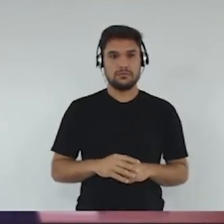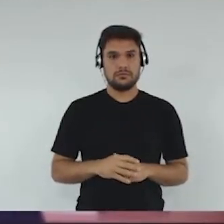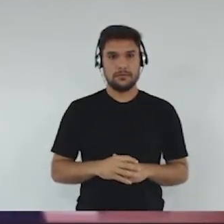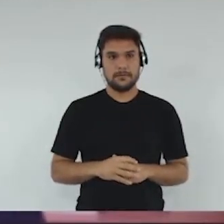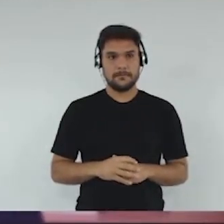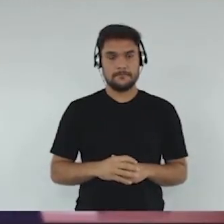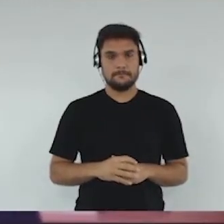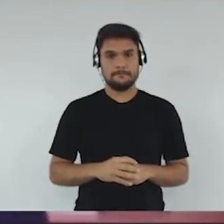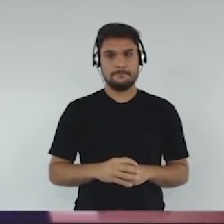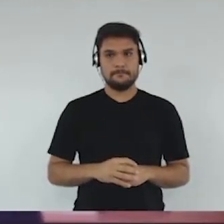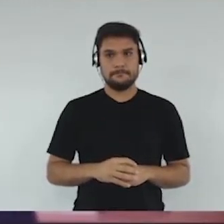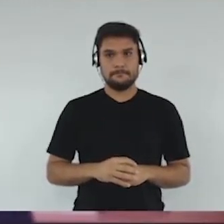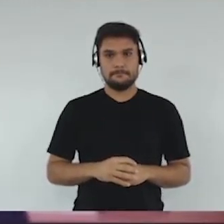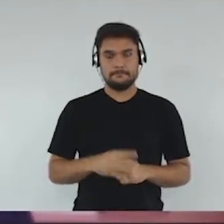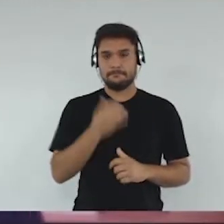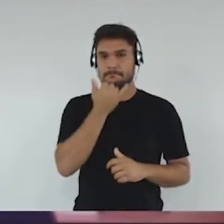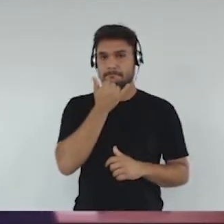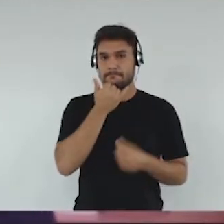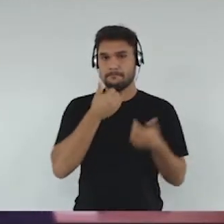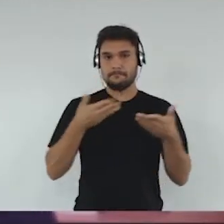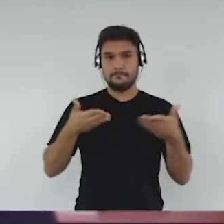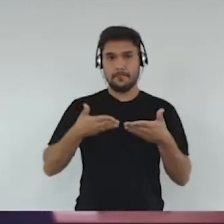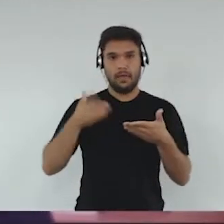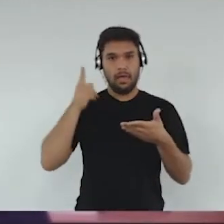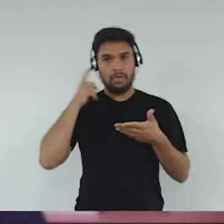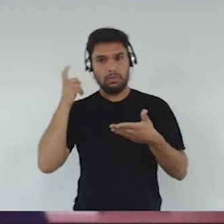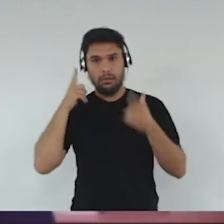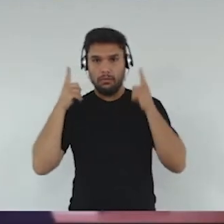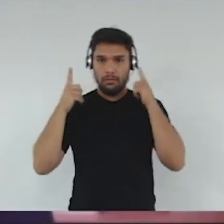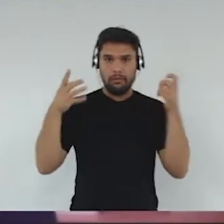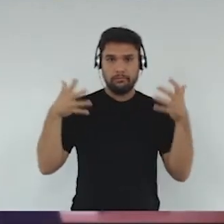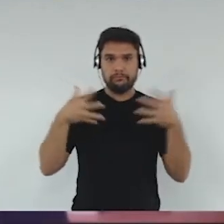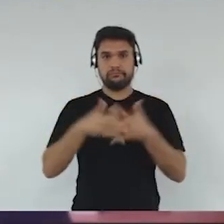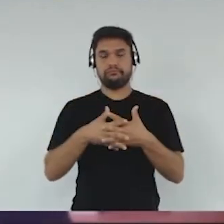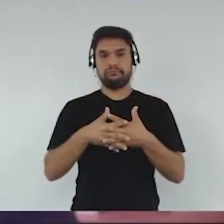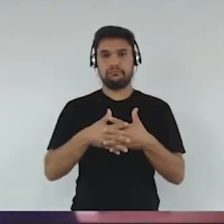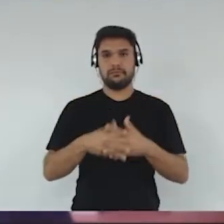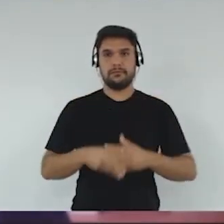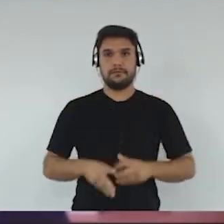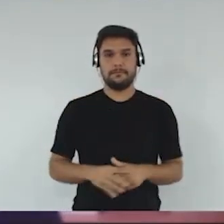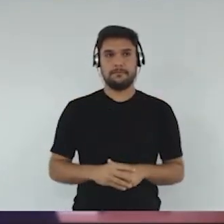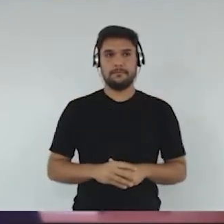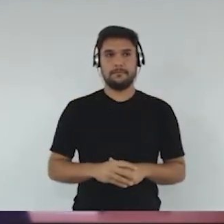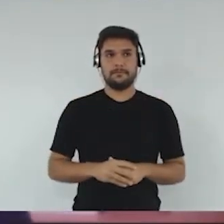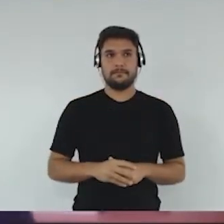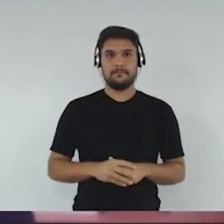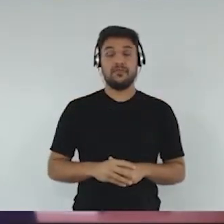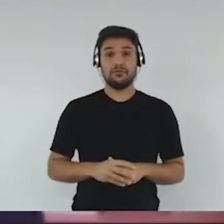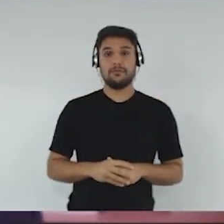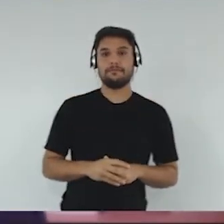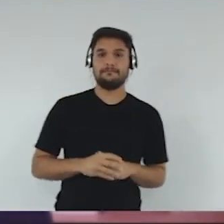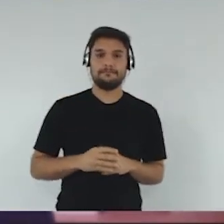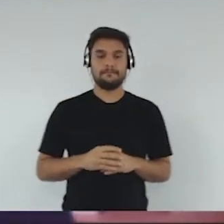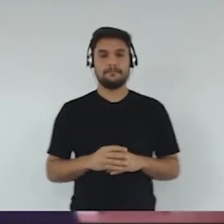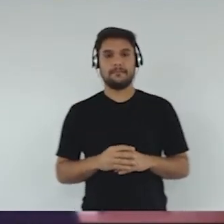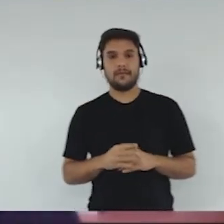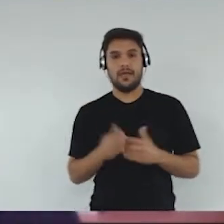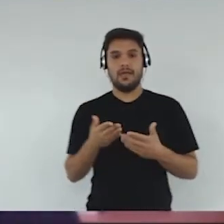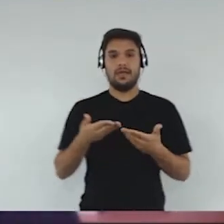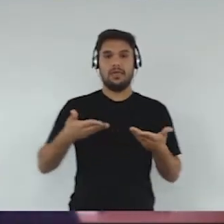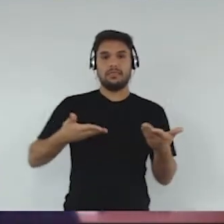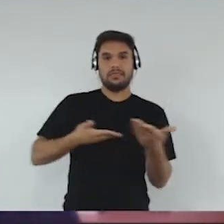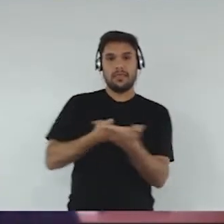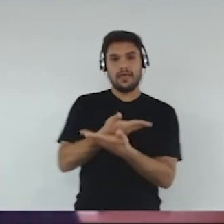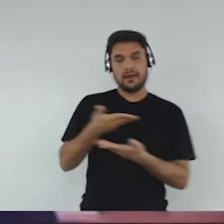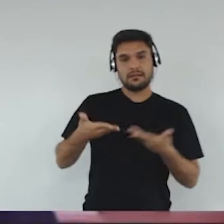sendo que de 19 casos de fevereiro para cá, de árbitros de emergência das câmaras, ainda mais a interação entre elas, câmaras